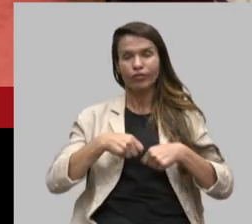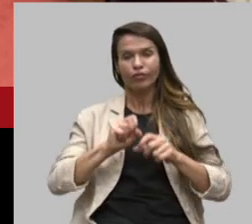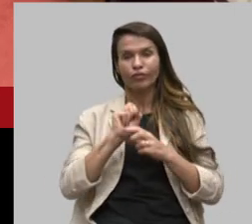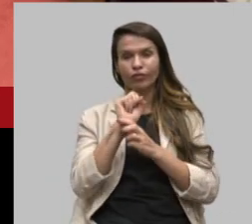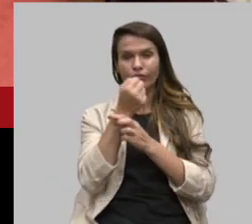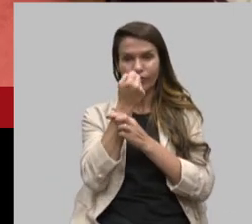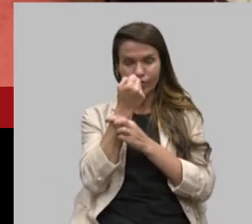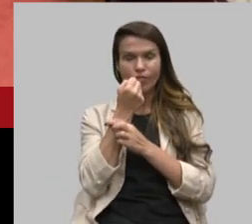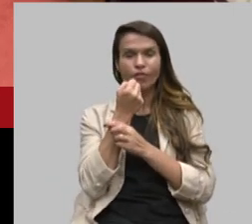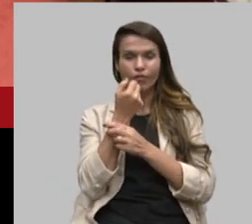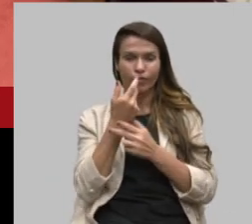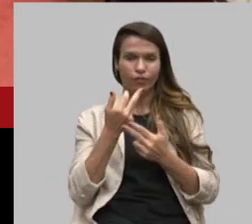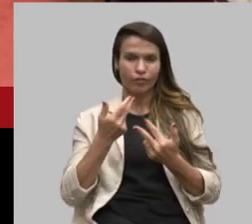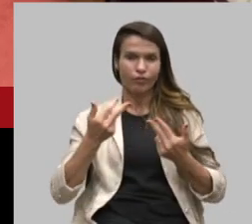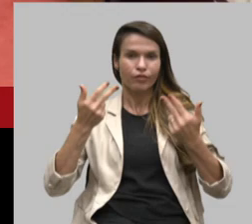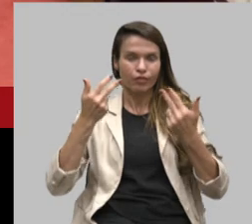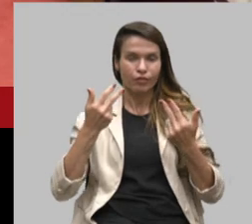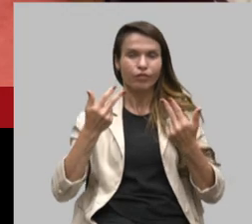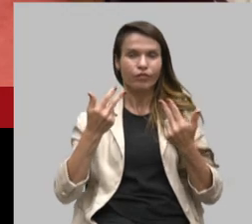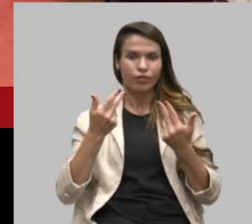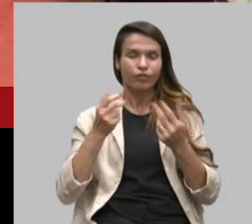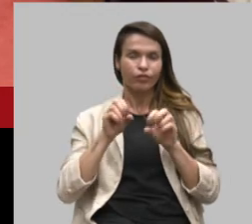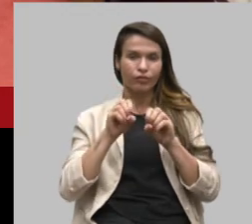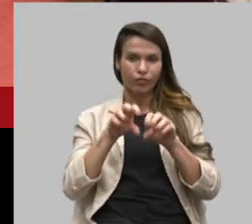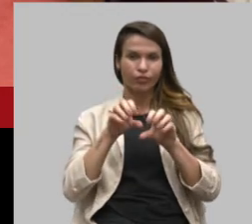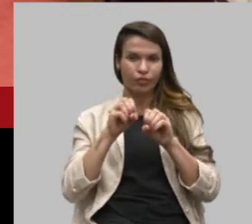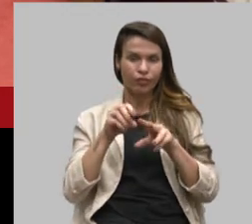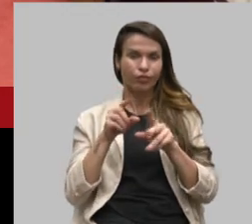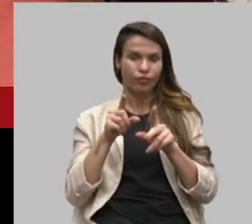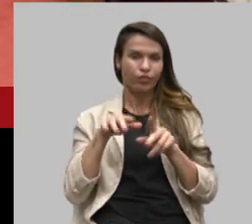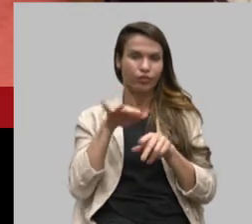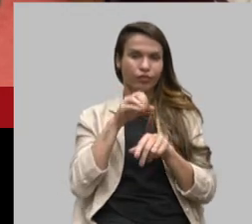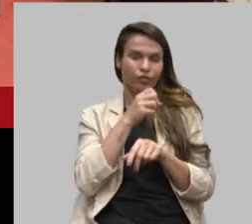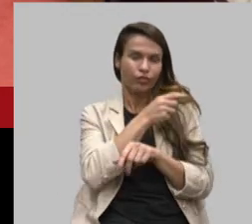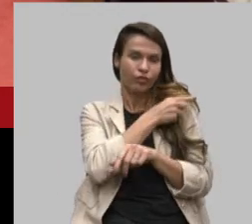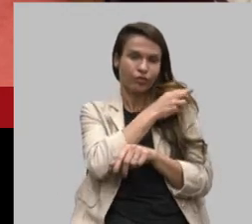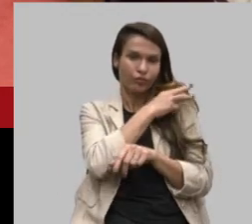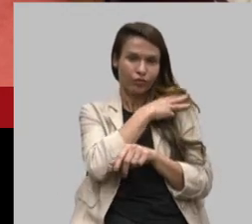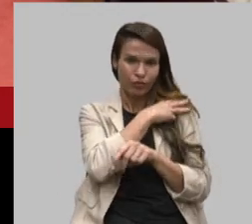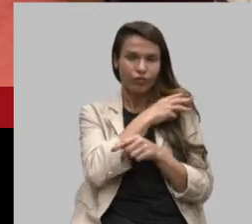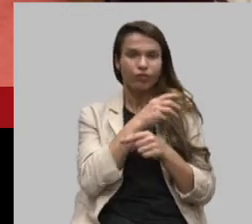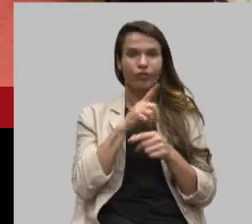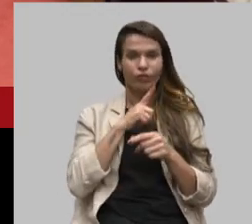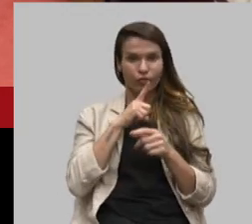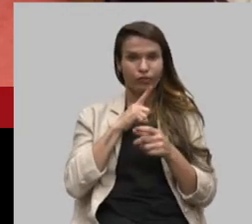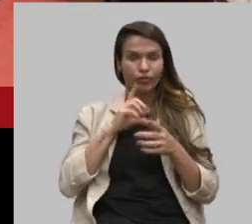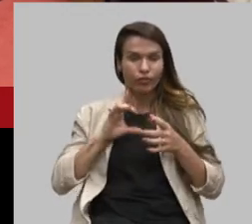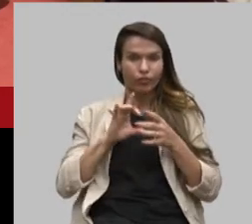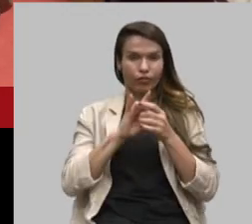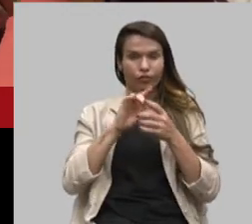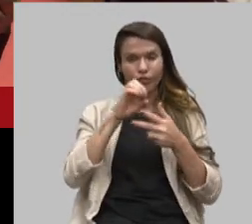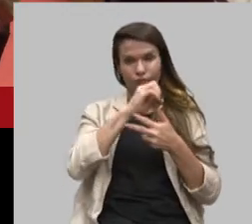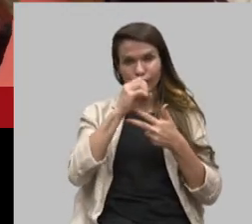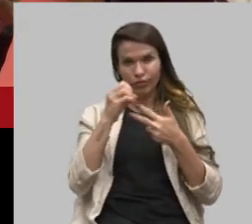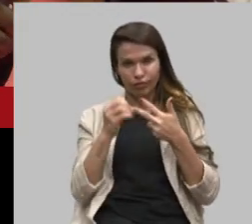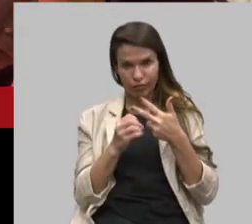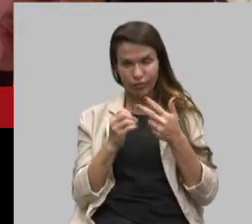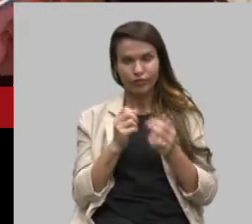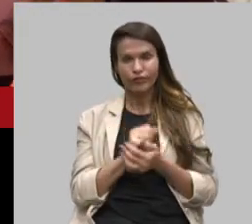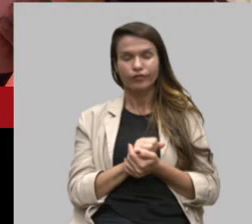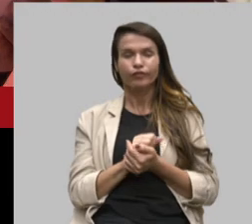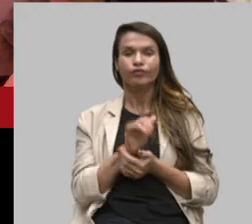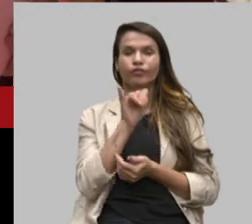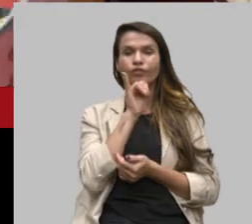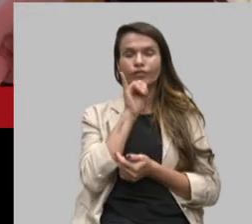as coisas que estão sendo eh ensinadas no ensino médio estejam no ENEM eh isso um exemplo é que o